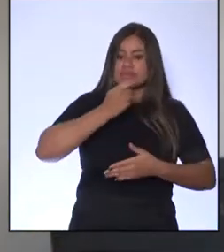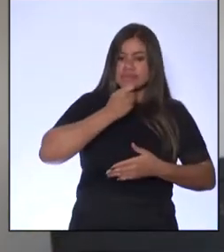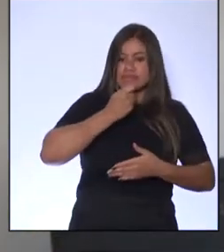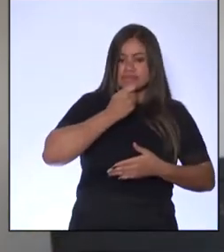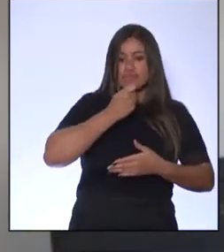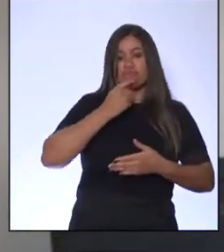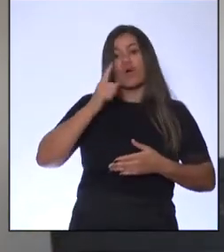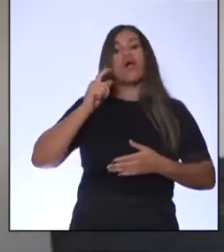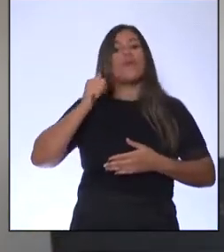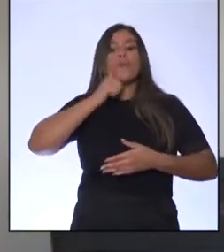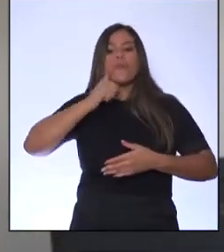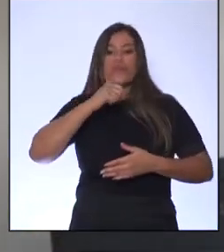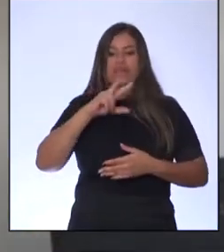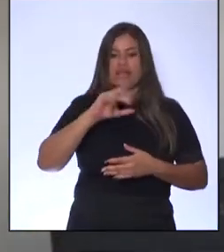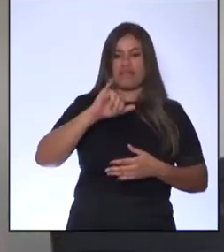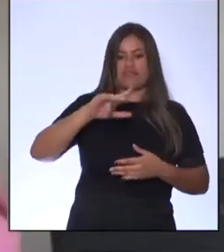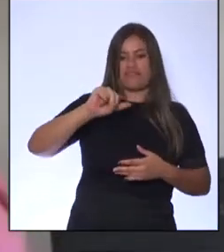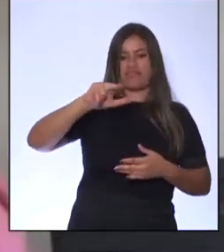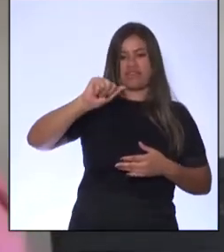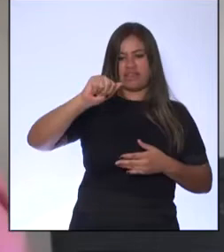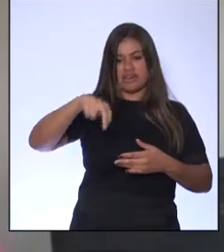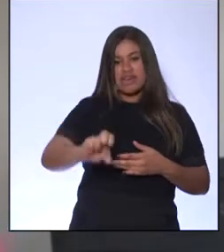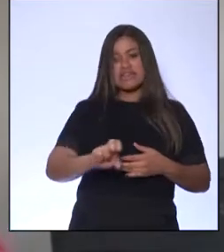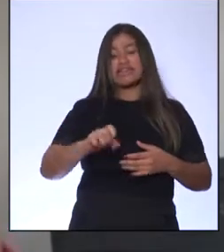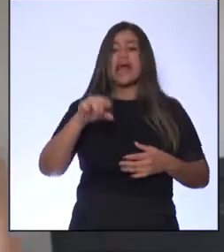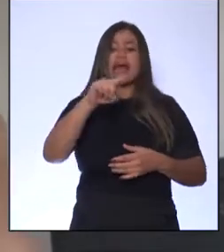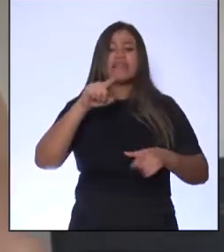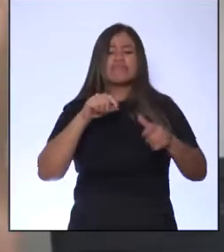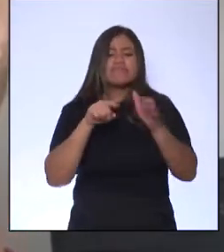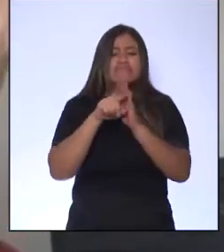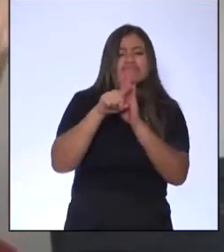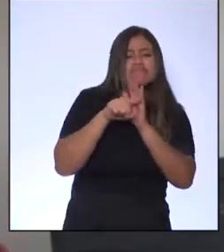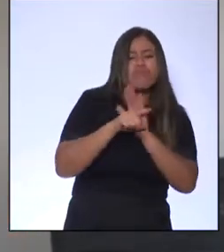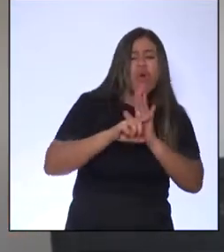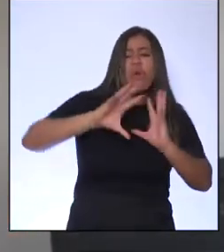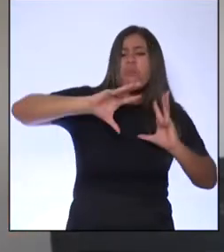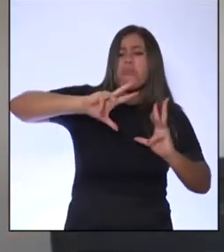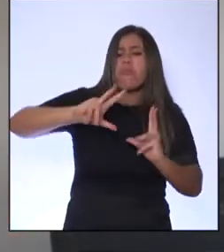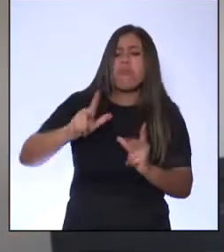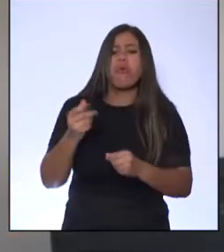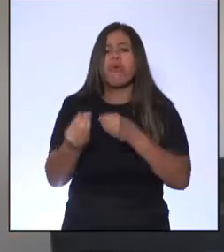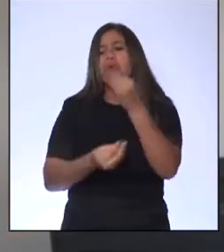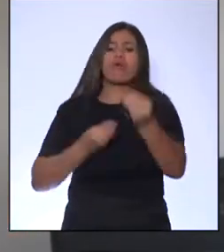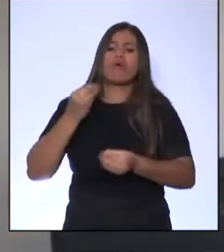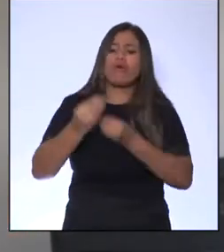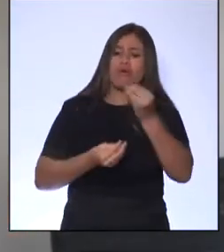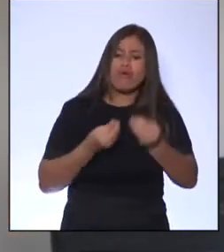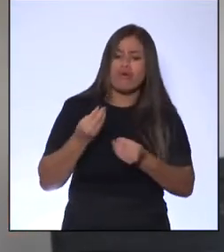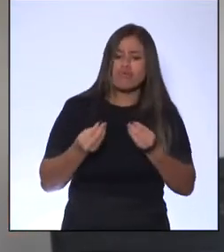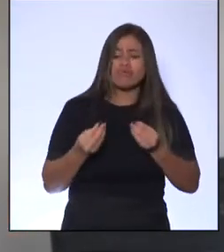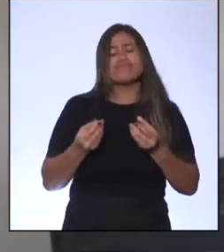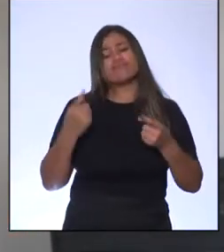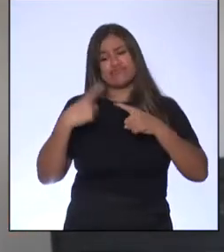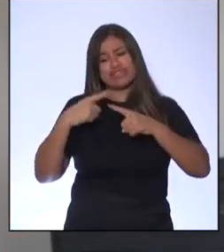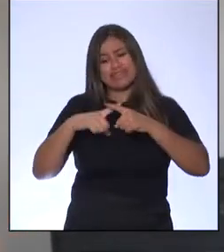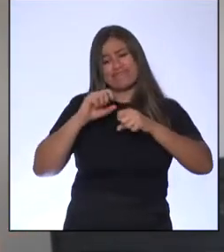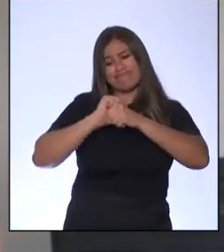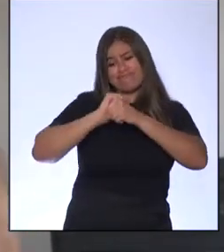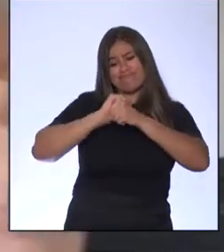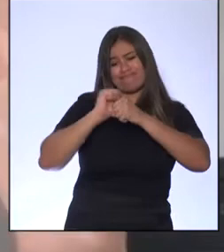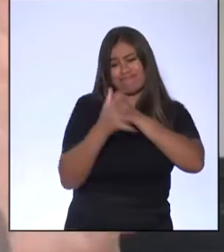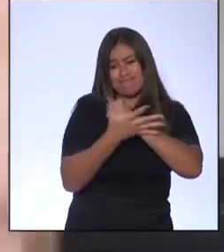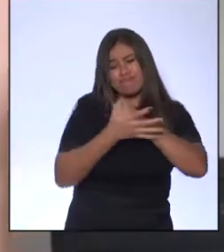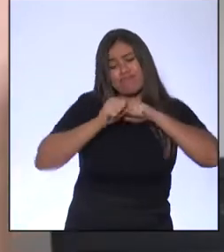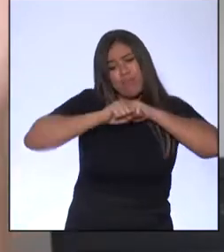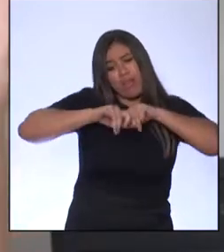bela análise do mundo hoje e que está enfrentando essa pandemia sem precedentes, né?